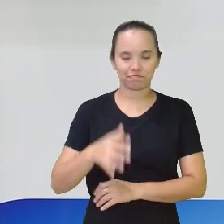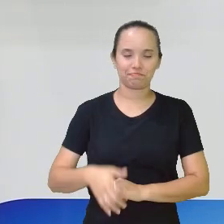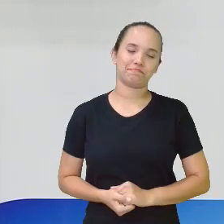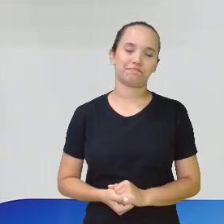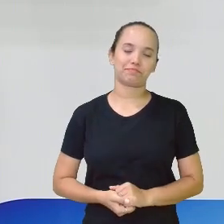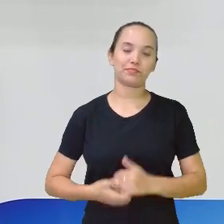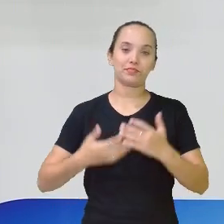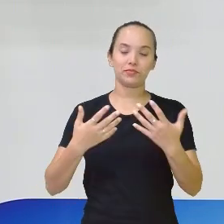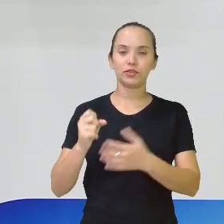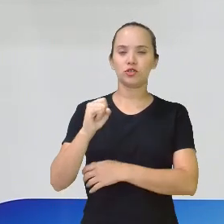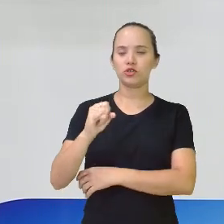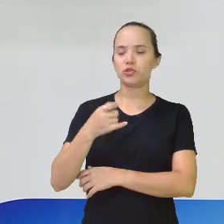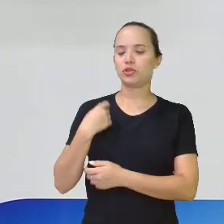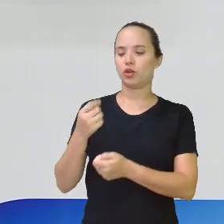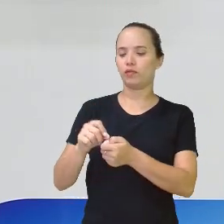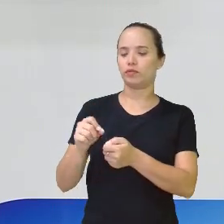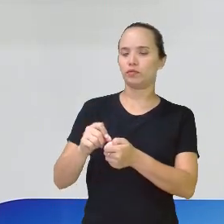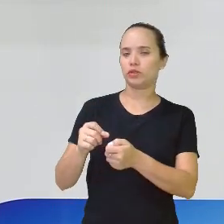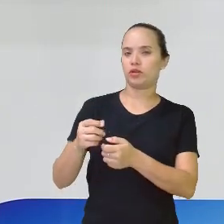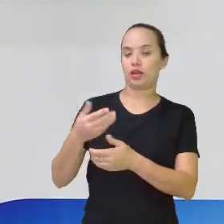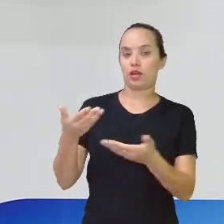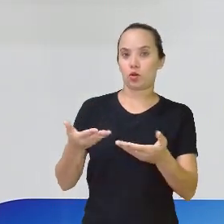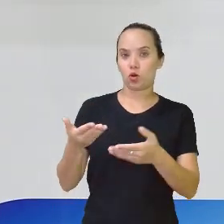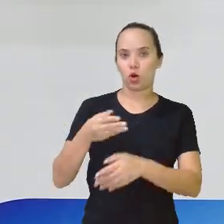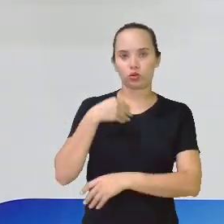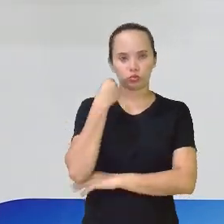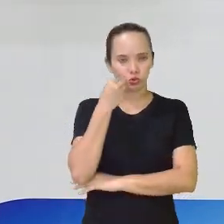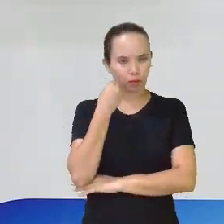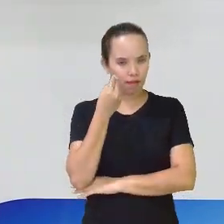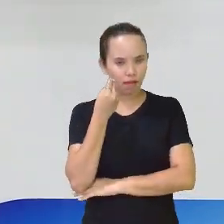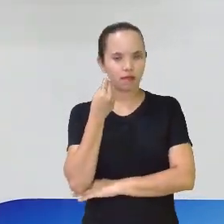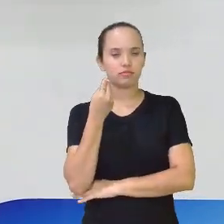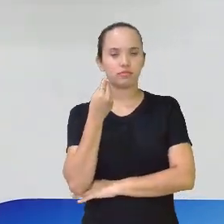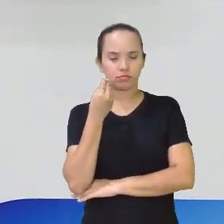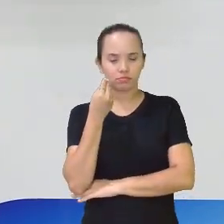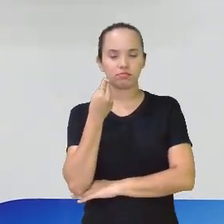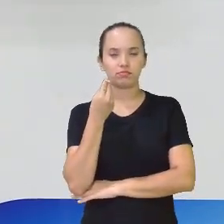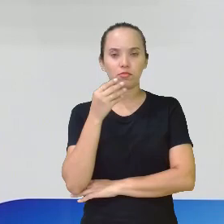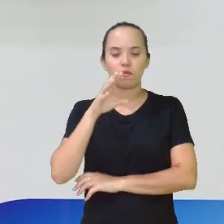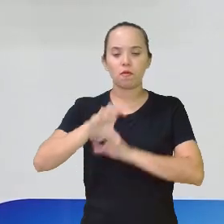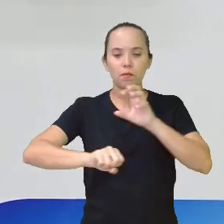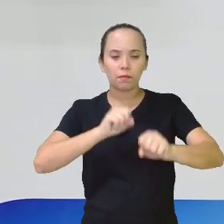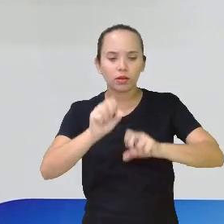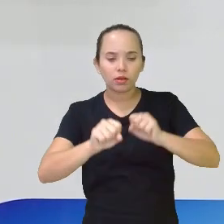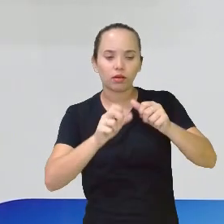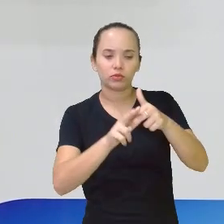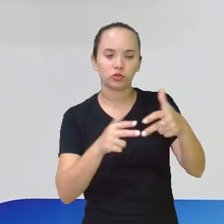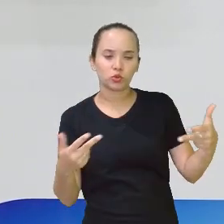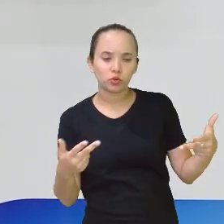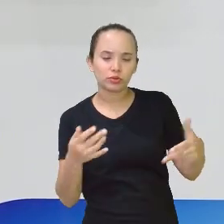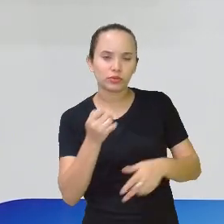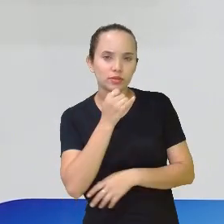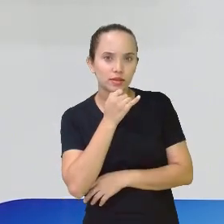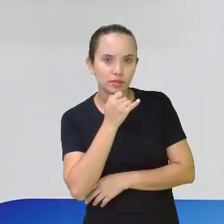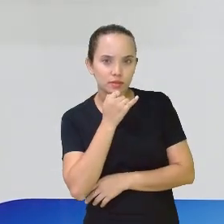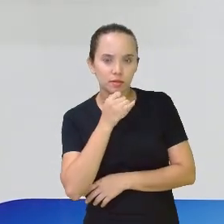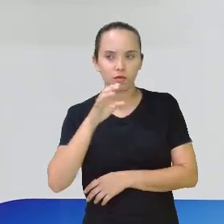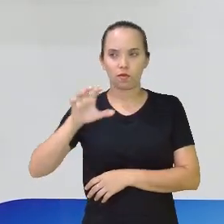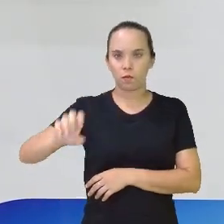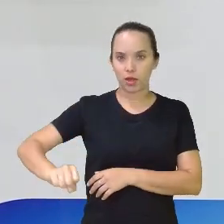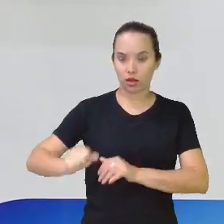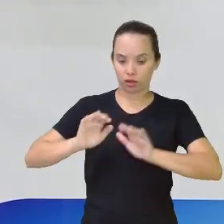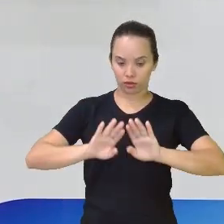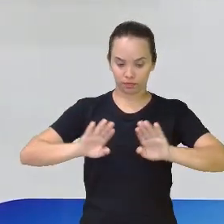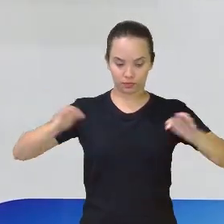fizesse um experimento aqui para vocês, por exemplo, se eu pegasse aqui alguns elementos, digamos que eu pegue aqui na minha frente